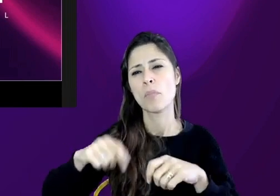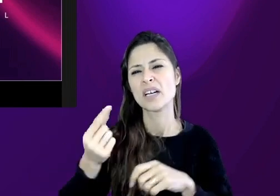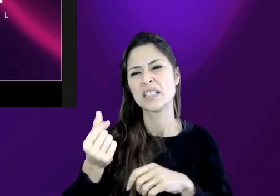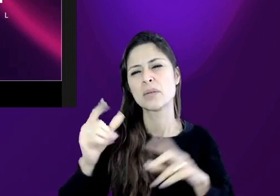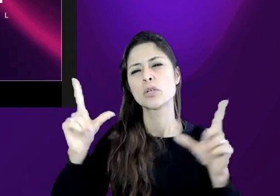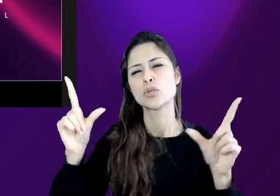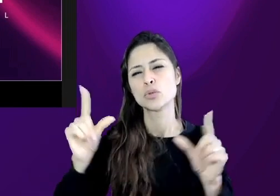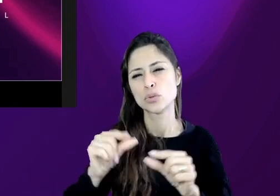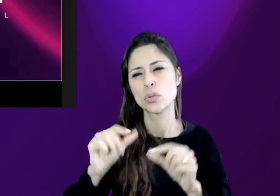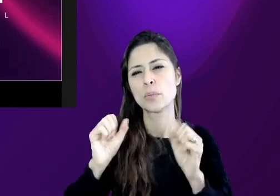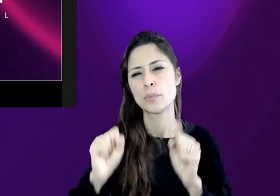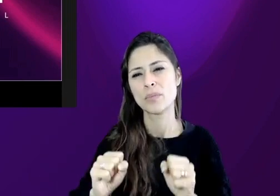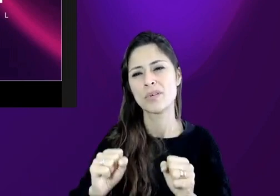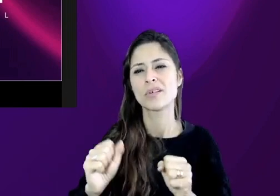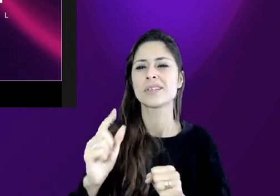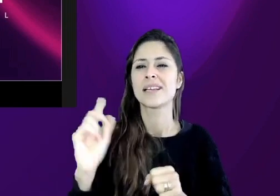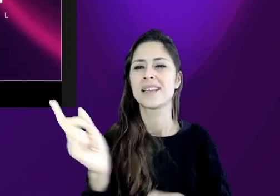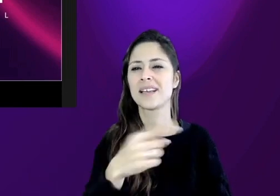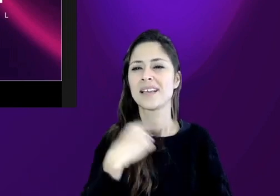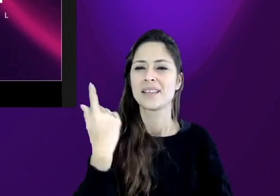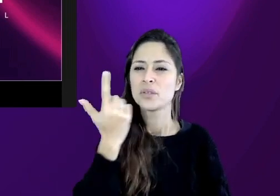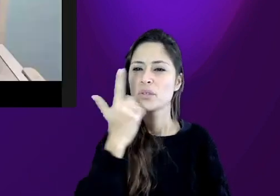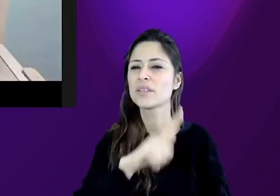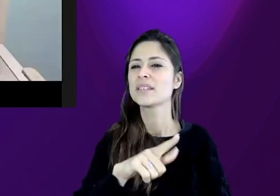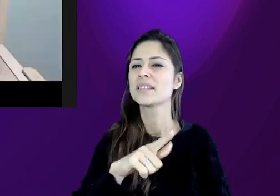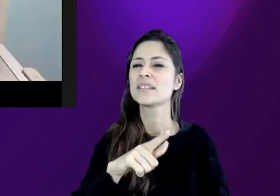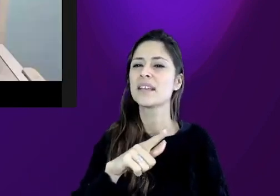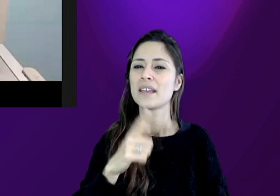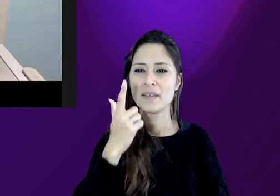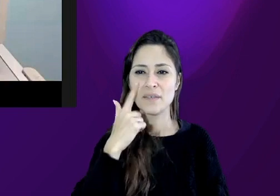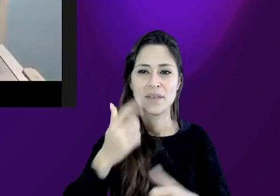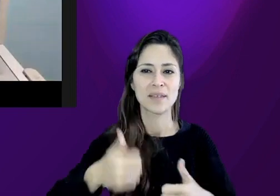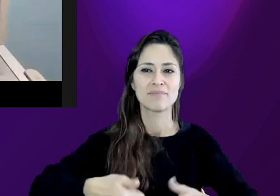tempo e a gente vai ter o real benefício.